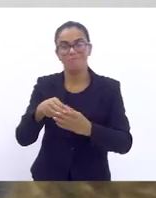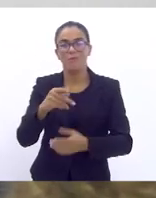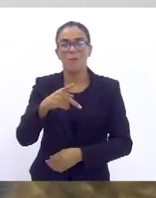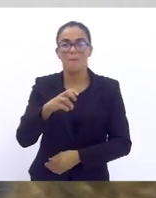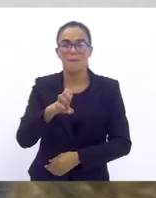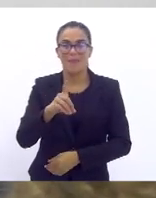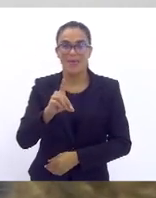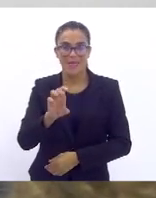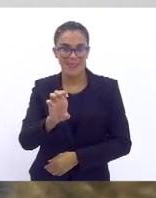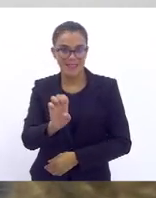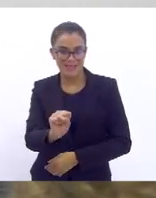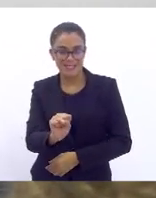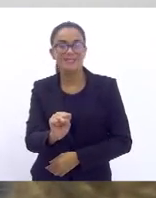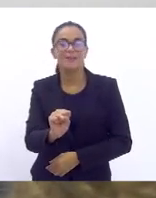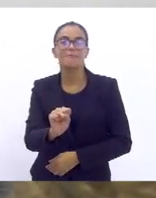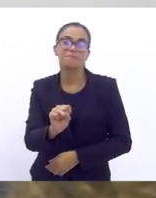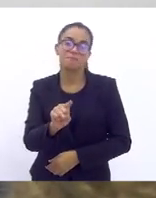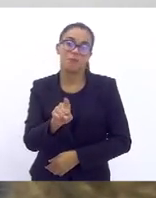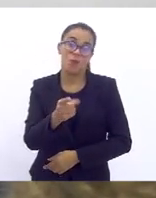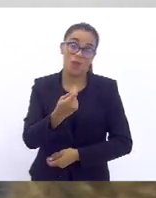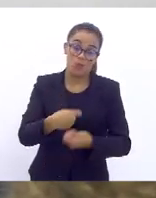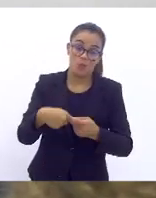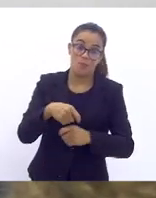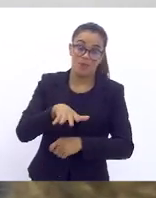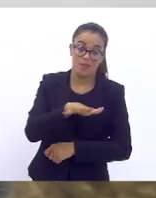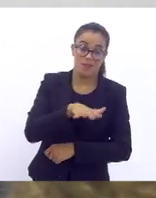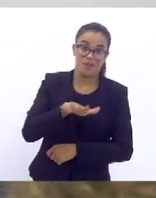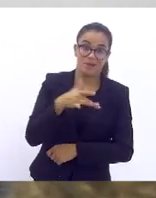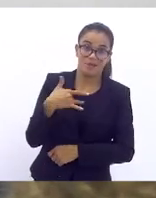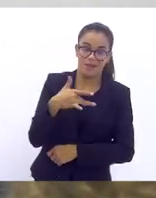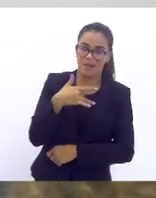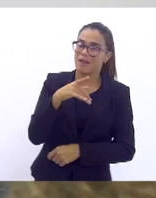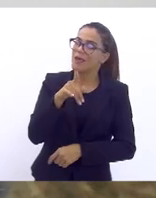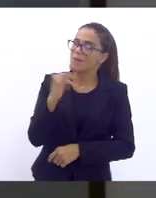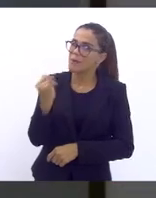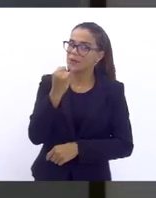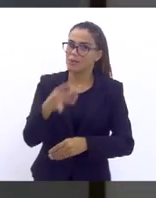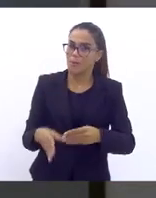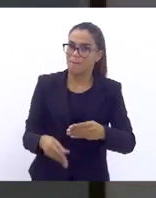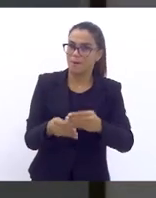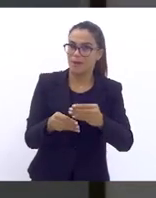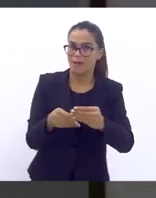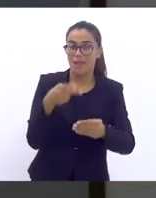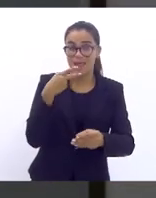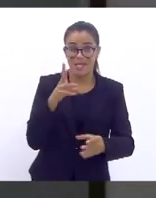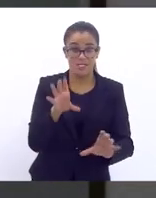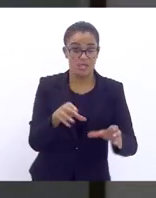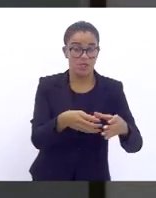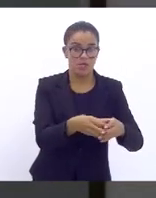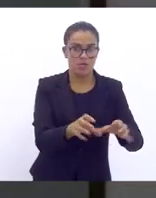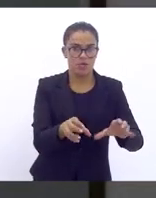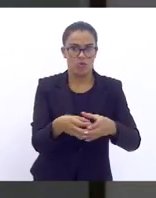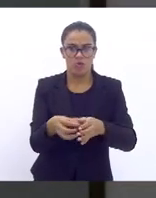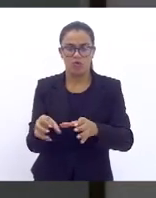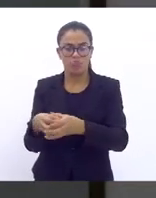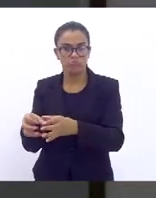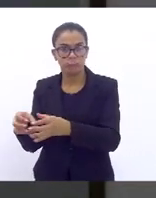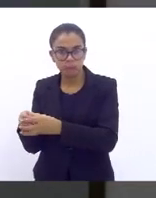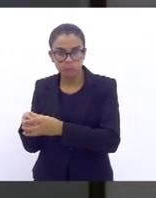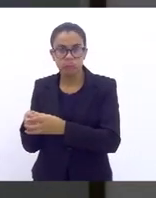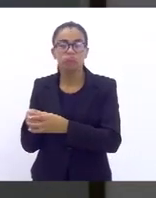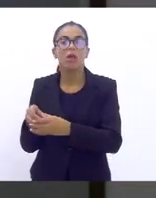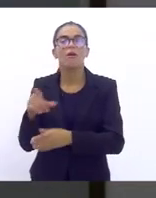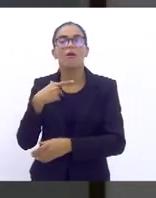gente firmar a economia da saúde e é importante eu salientar aqui que esses complexos eles não foram considerando